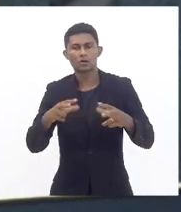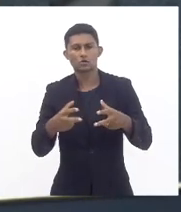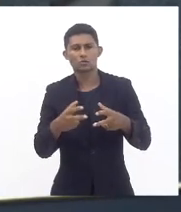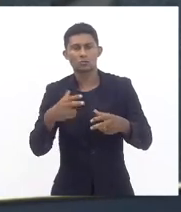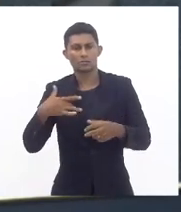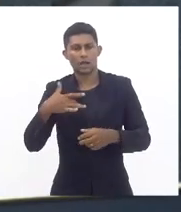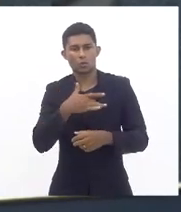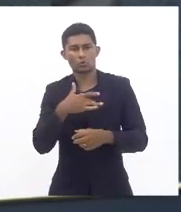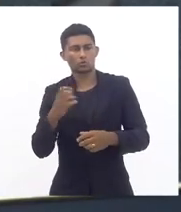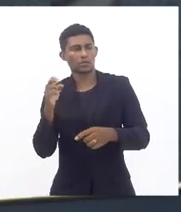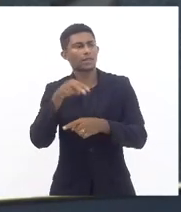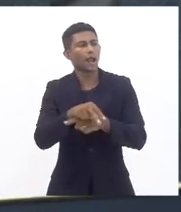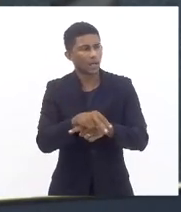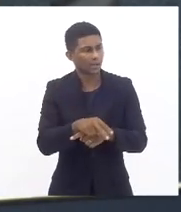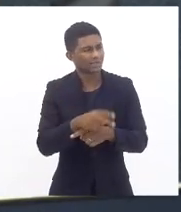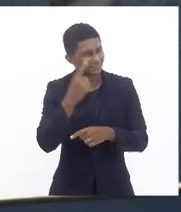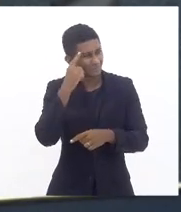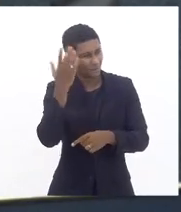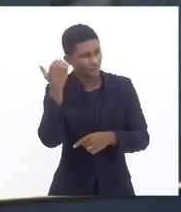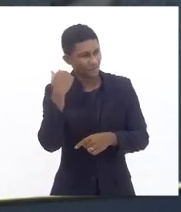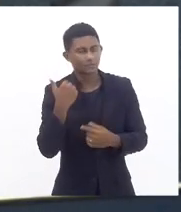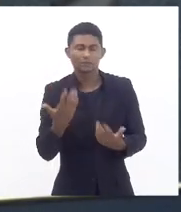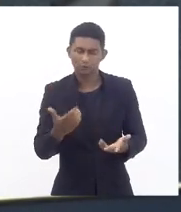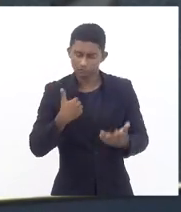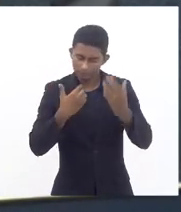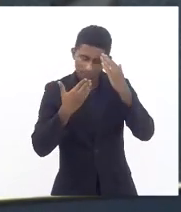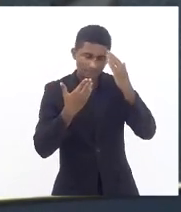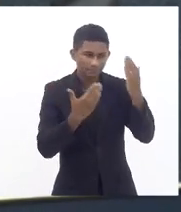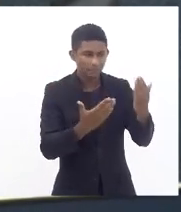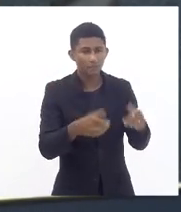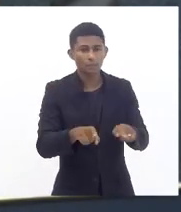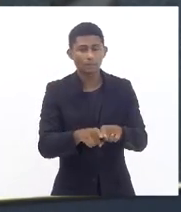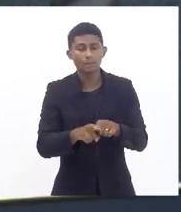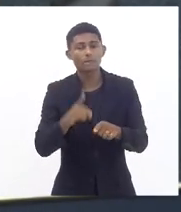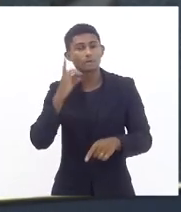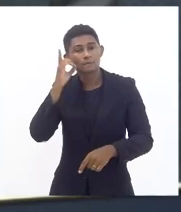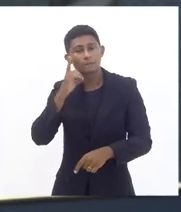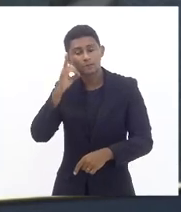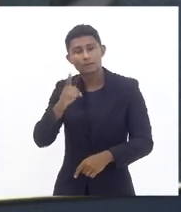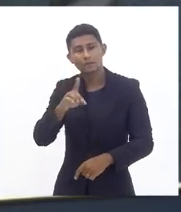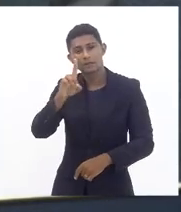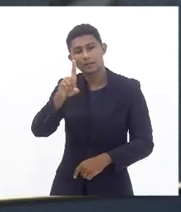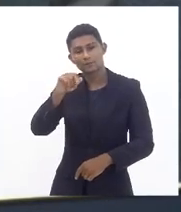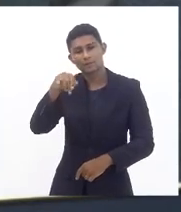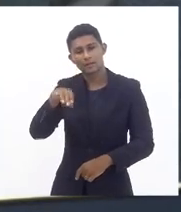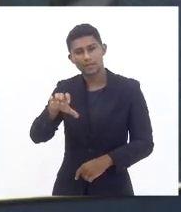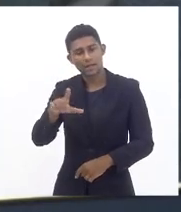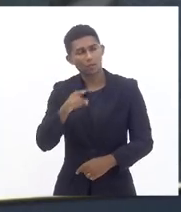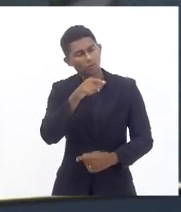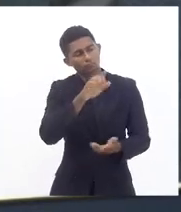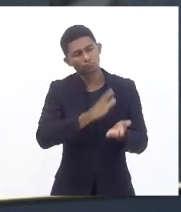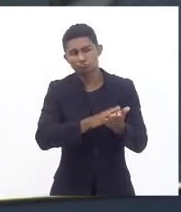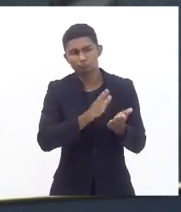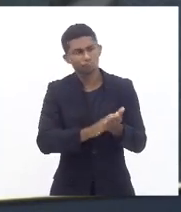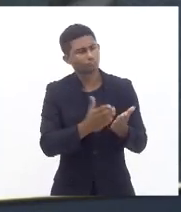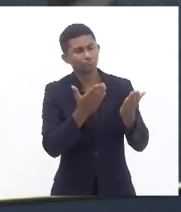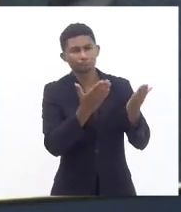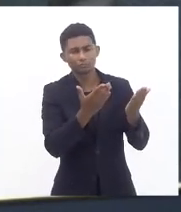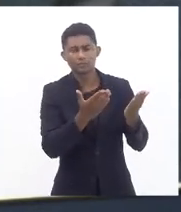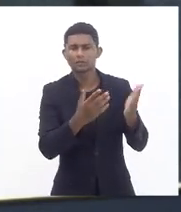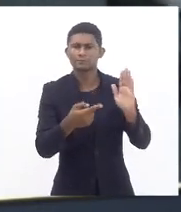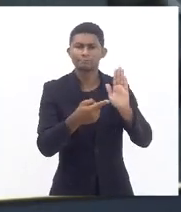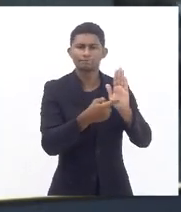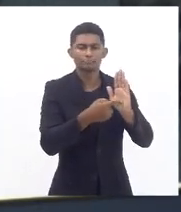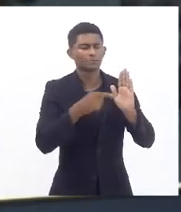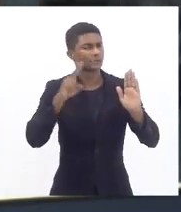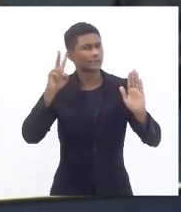agradecer e elogiar o deputado Daniel Librelon pelos motivos já apresentados. O tema